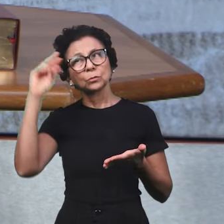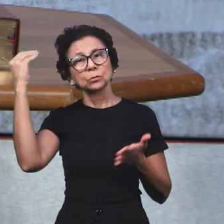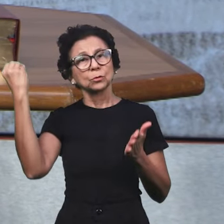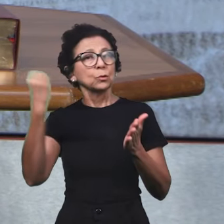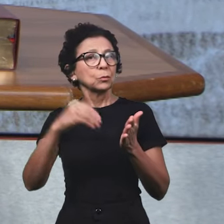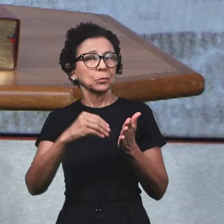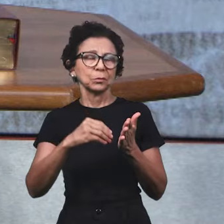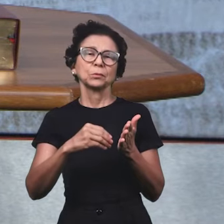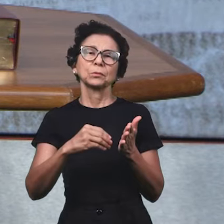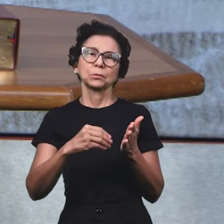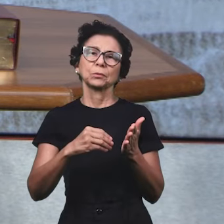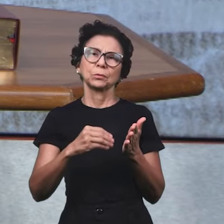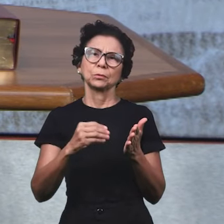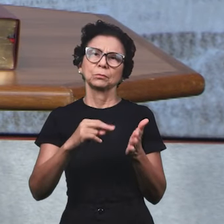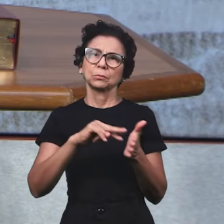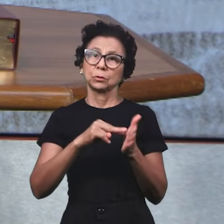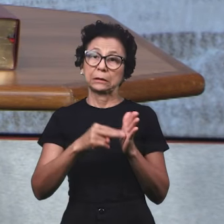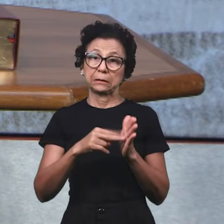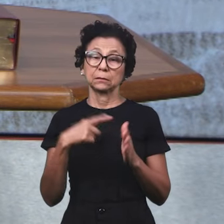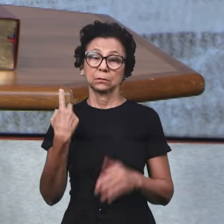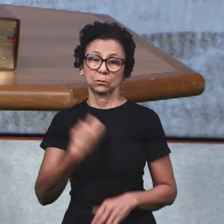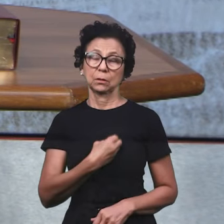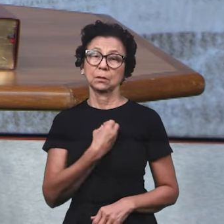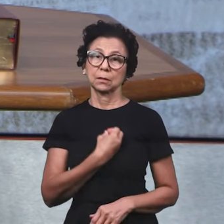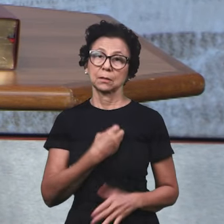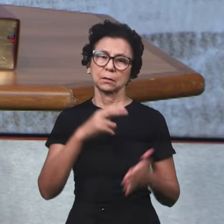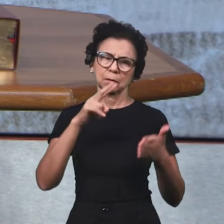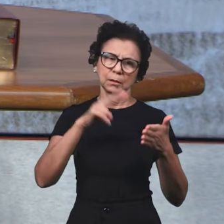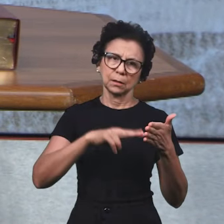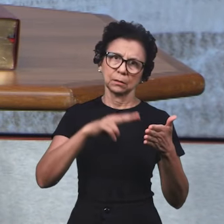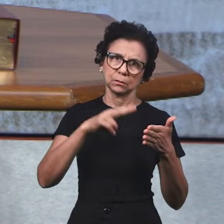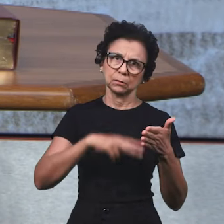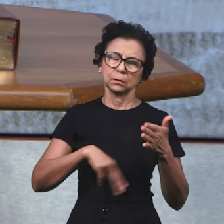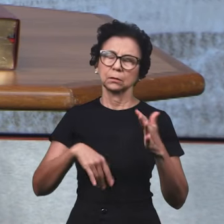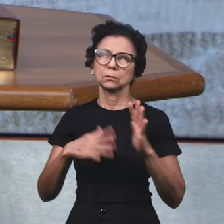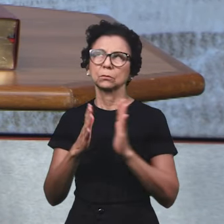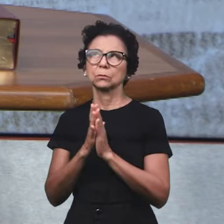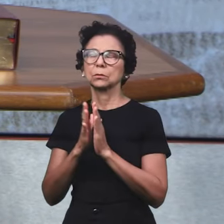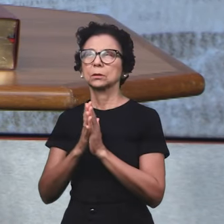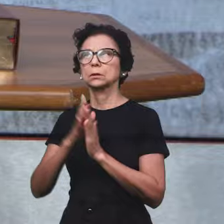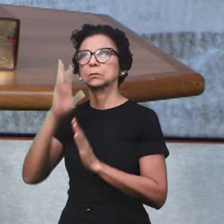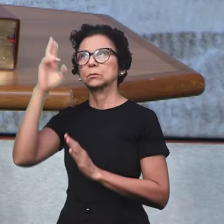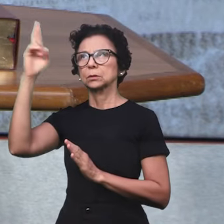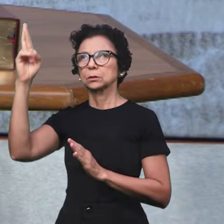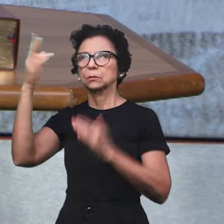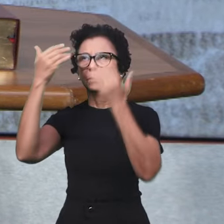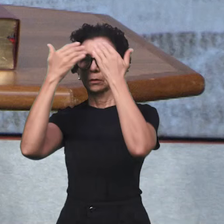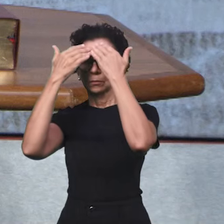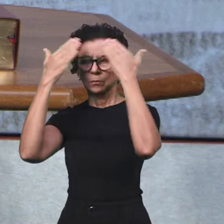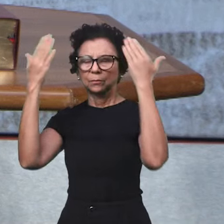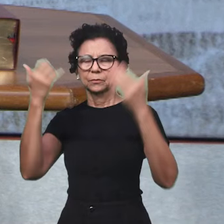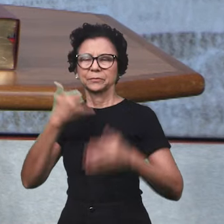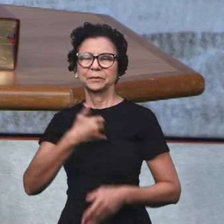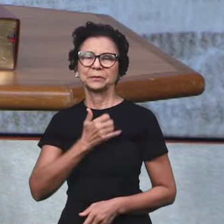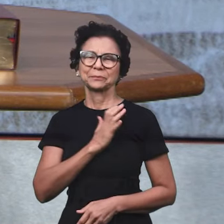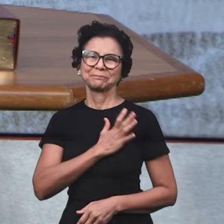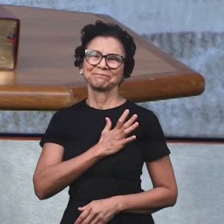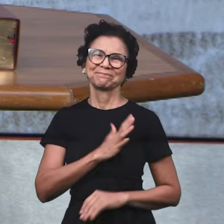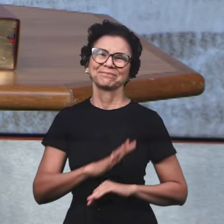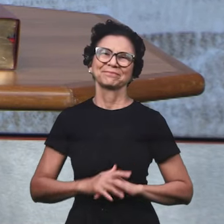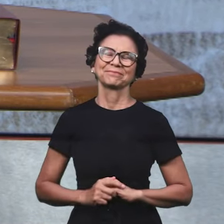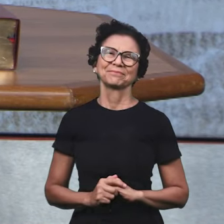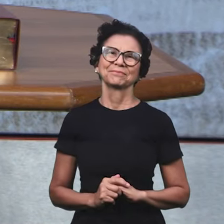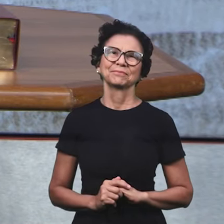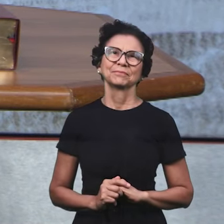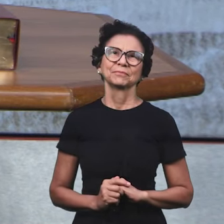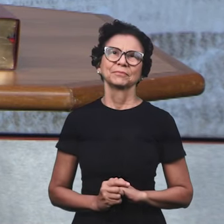um significado para a nossa vida, que à medida que nós vamos lendo, orando ao Senhor, o Senhor vai falando ao nosso coração. Amém? Vamos